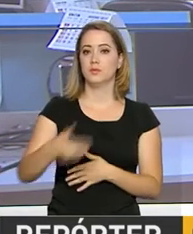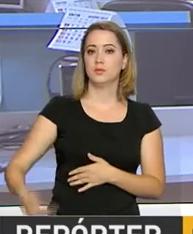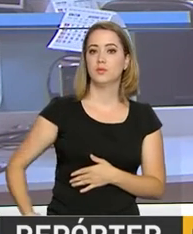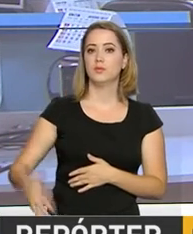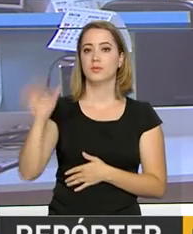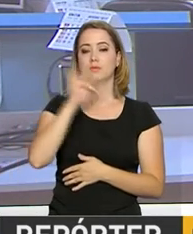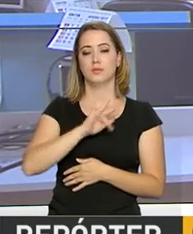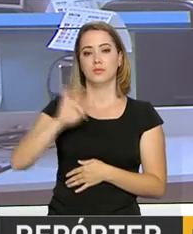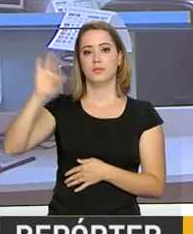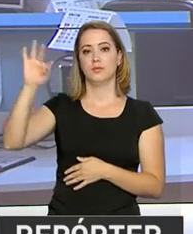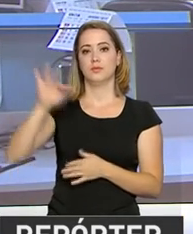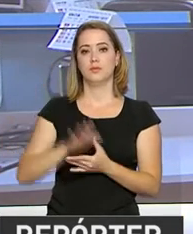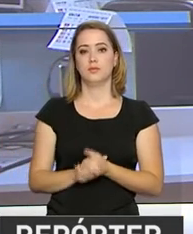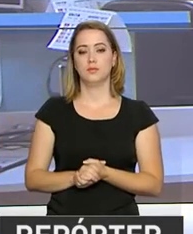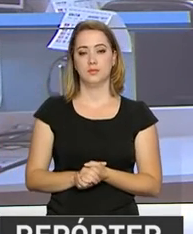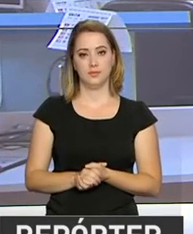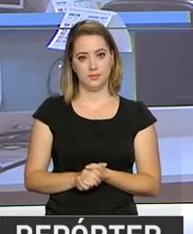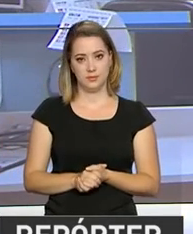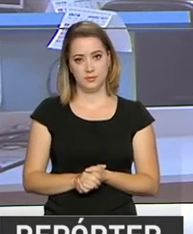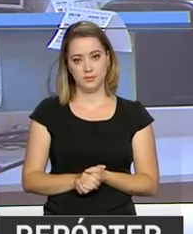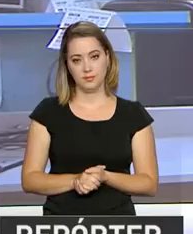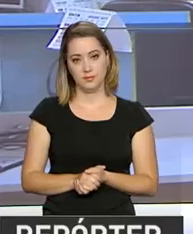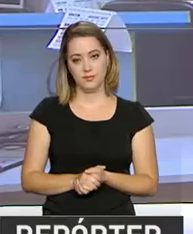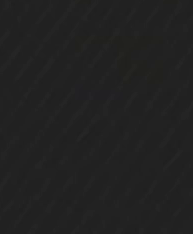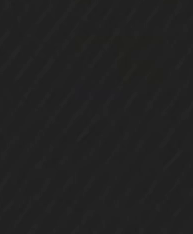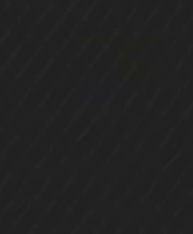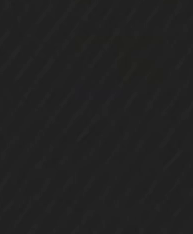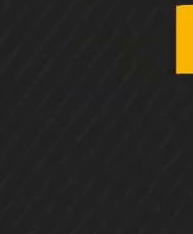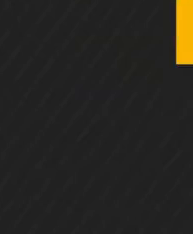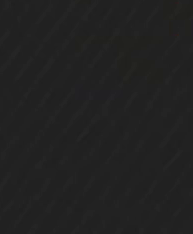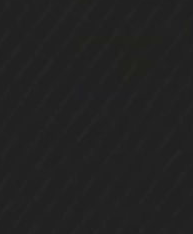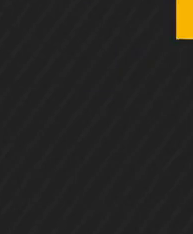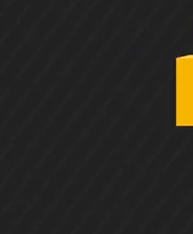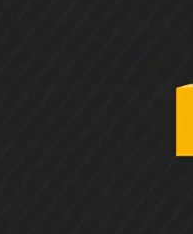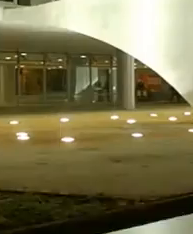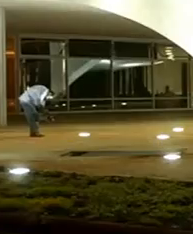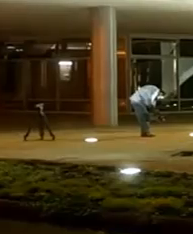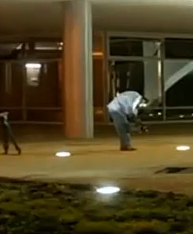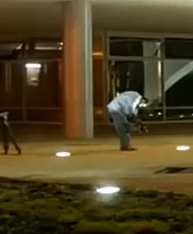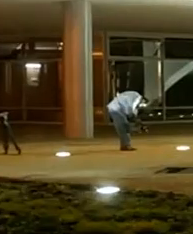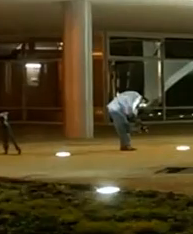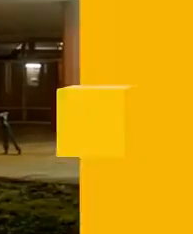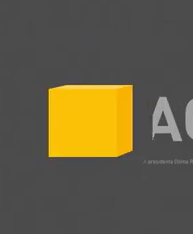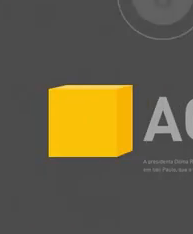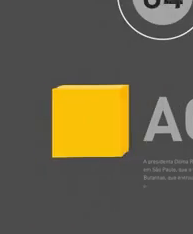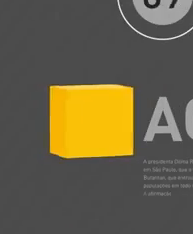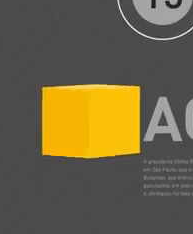aqui na NBR, a TV do Governo Federal.